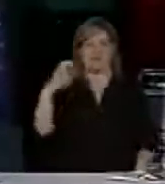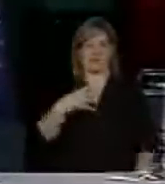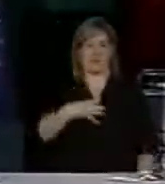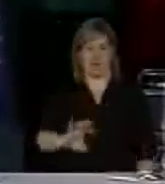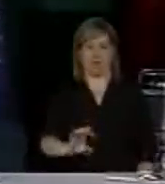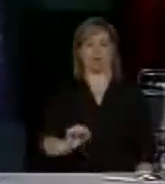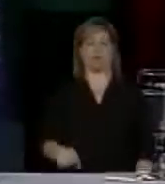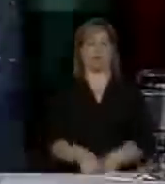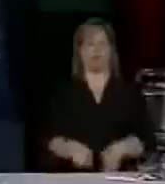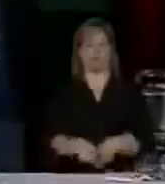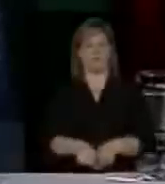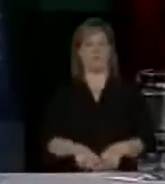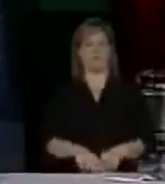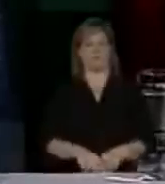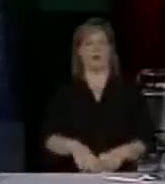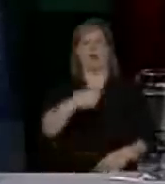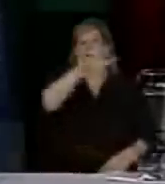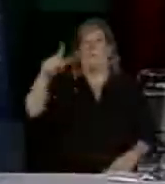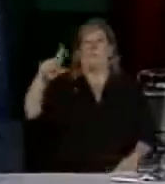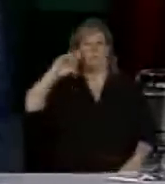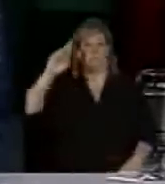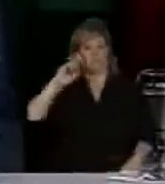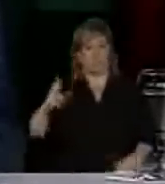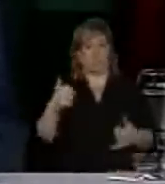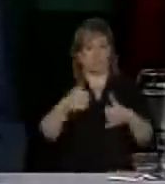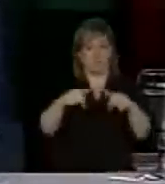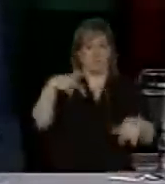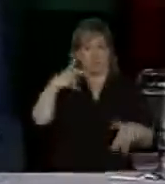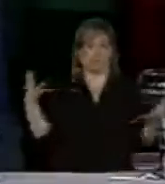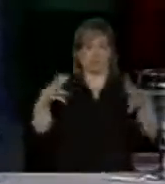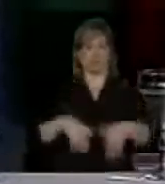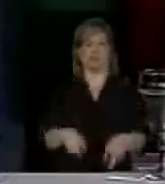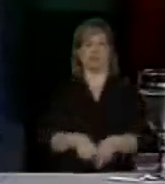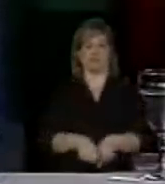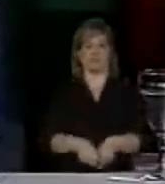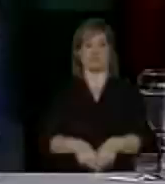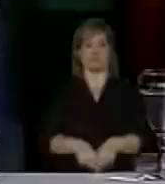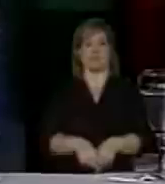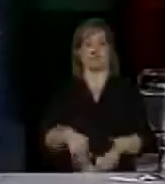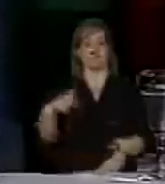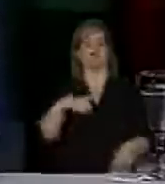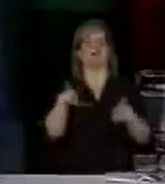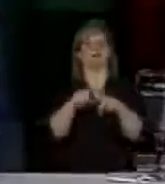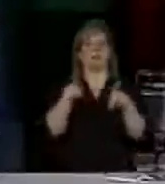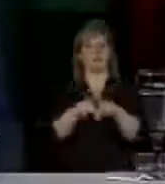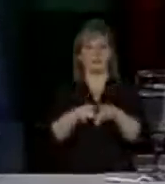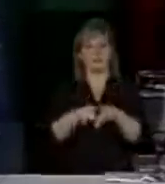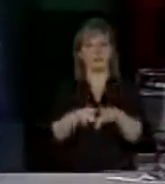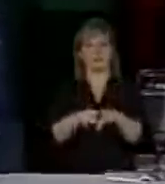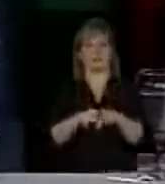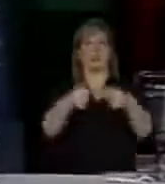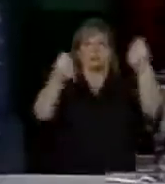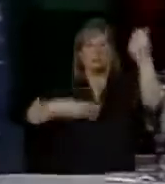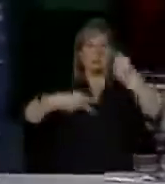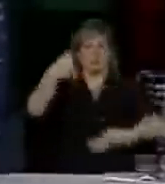de Salvador e de outras autoridades seguida vamos ter os relatórios